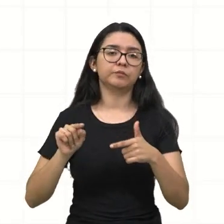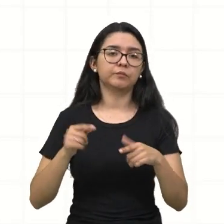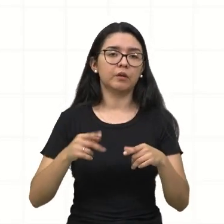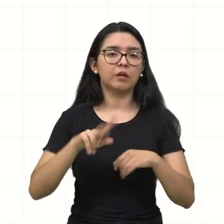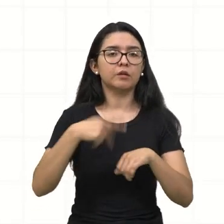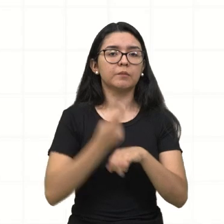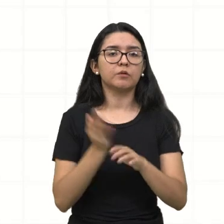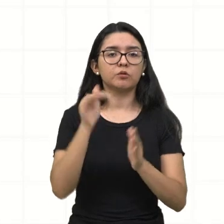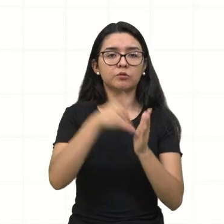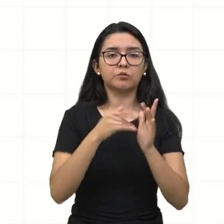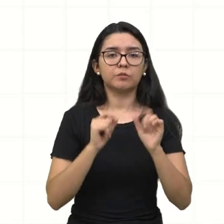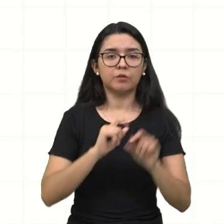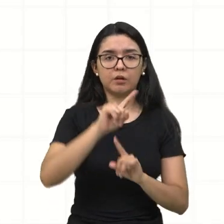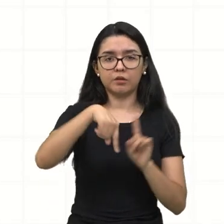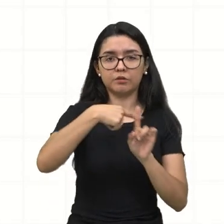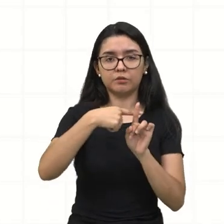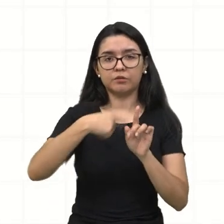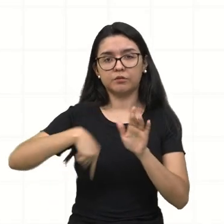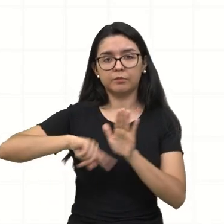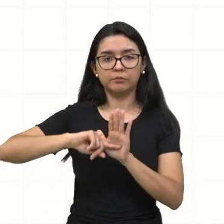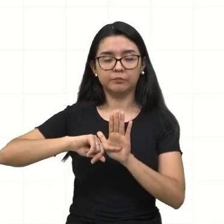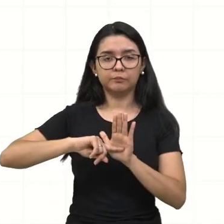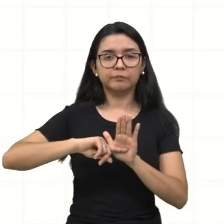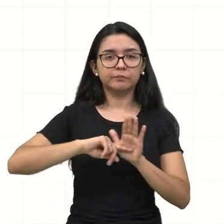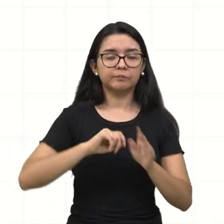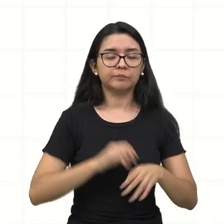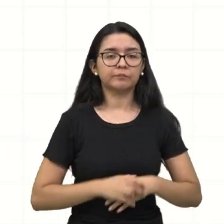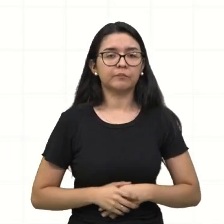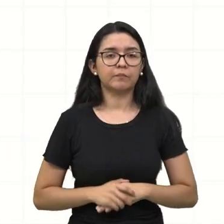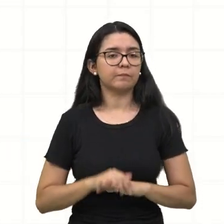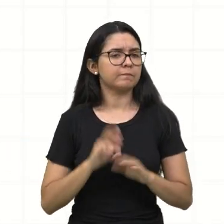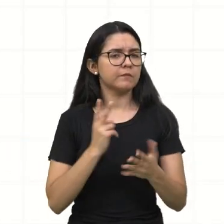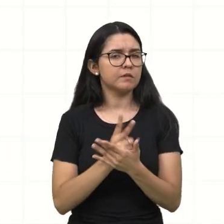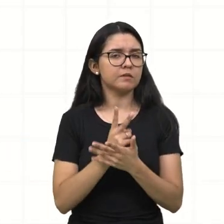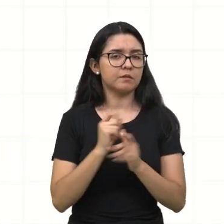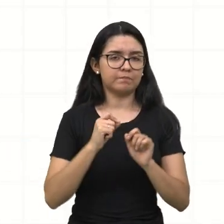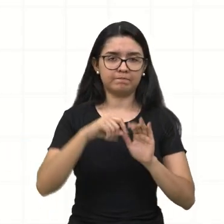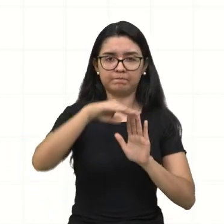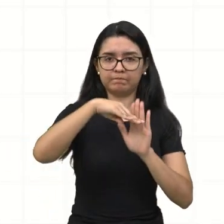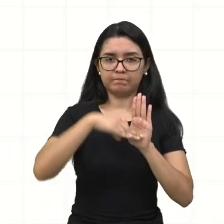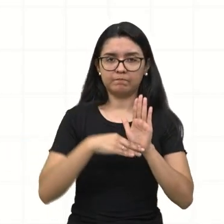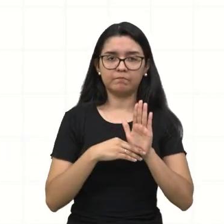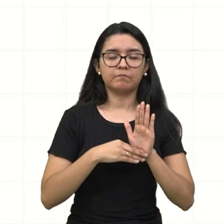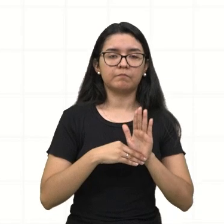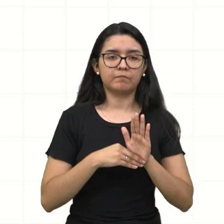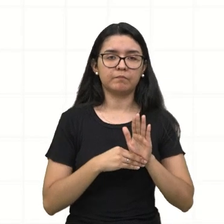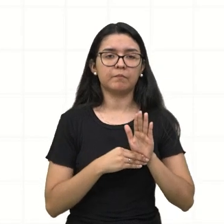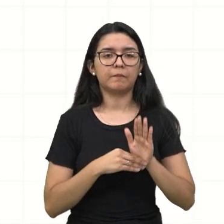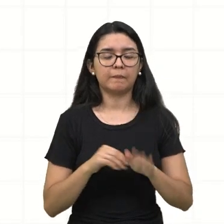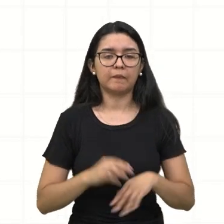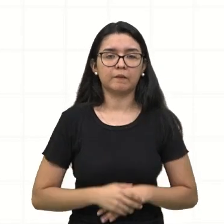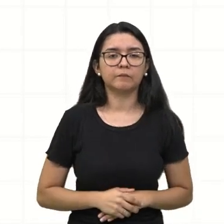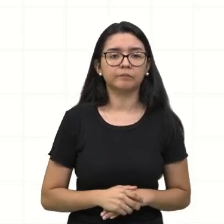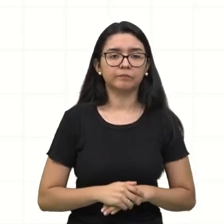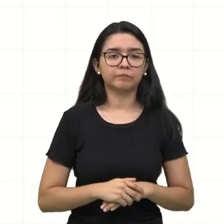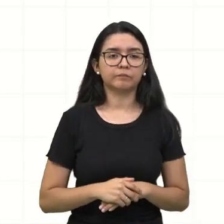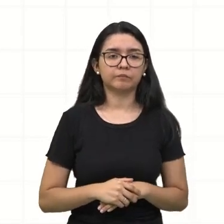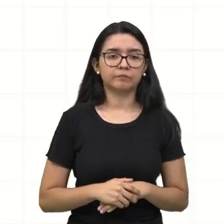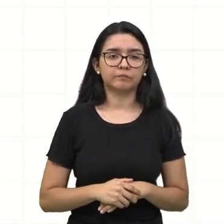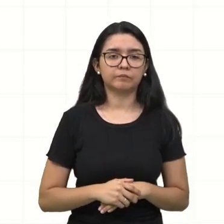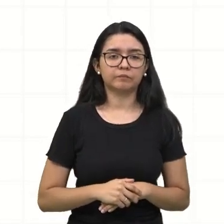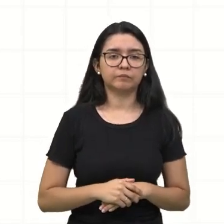por último, as adições e subtrações. Sempre, né, nessa ordem da esquerda para a direita, na medida em que elas